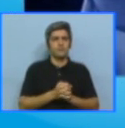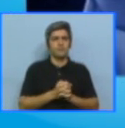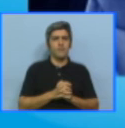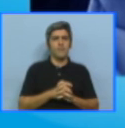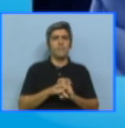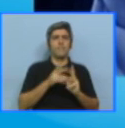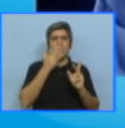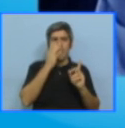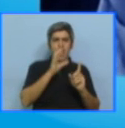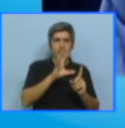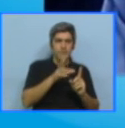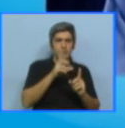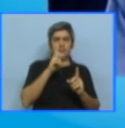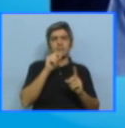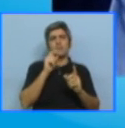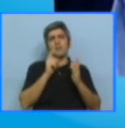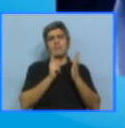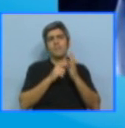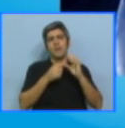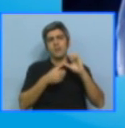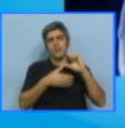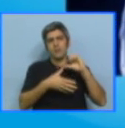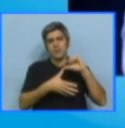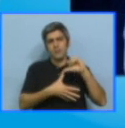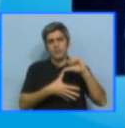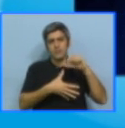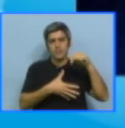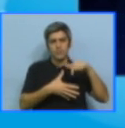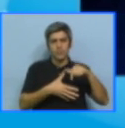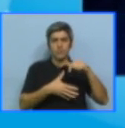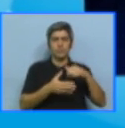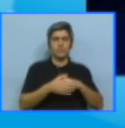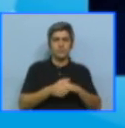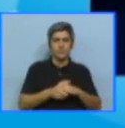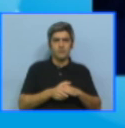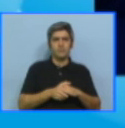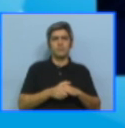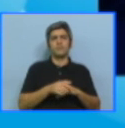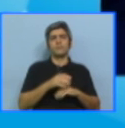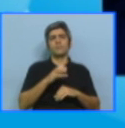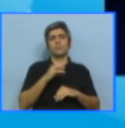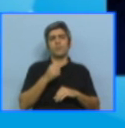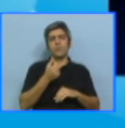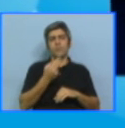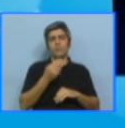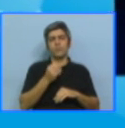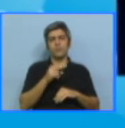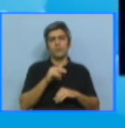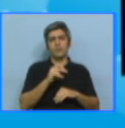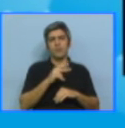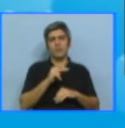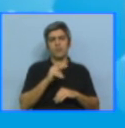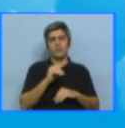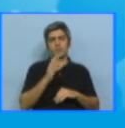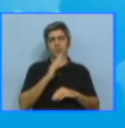relação à África como em relação à América Latina. E, portanto, os combonianos que até durante os anos 60